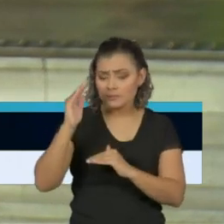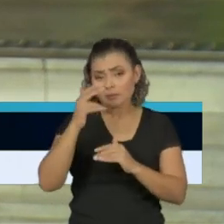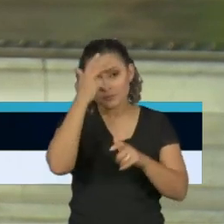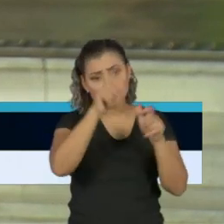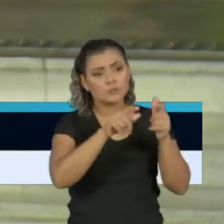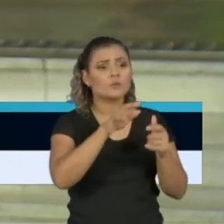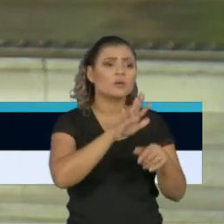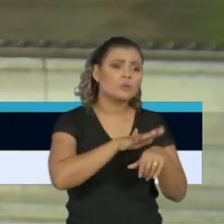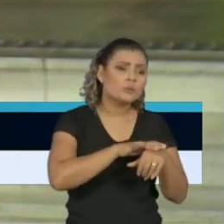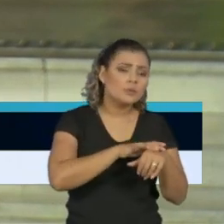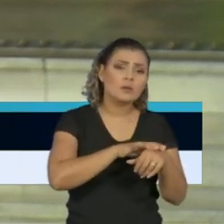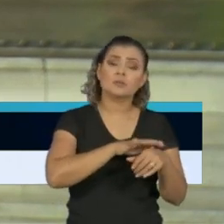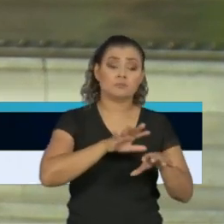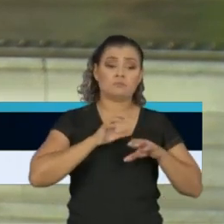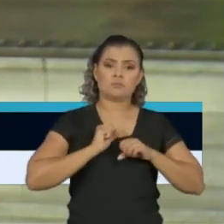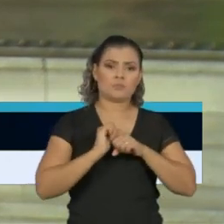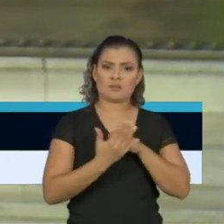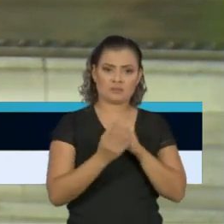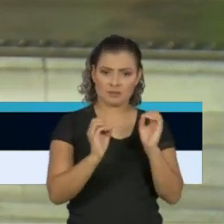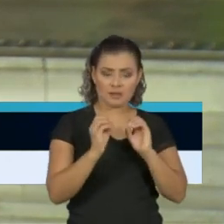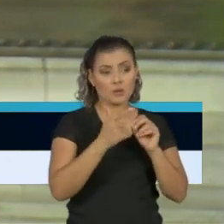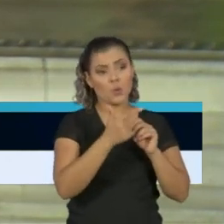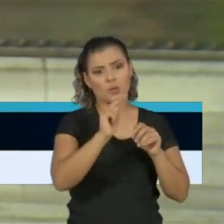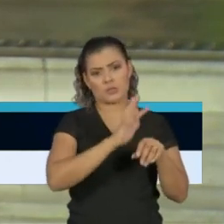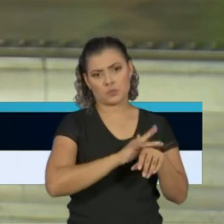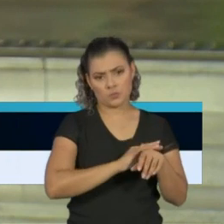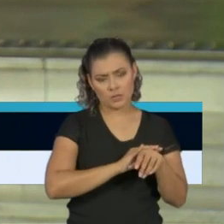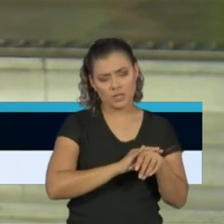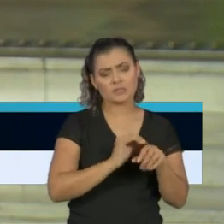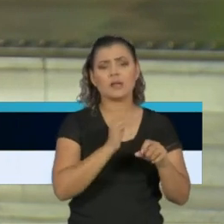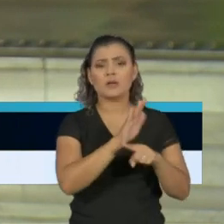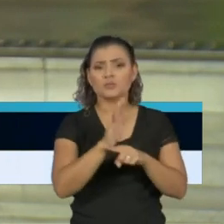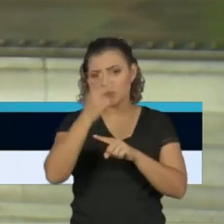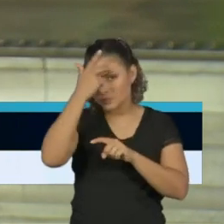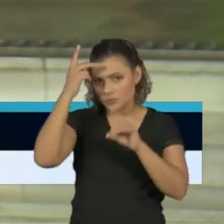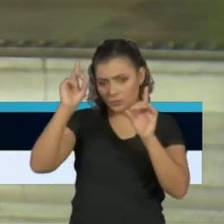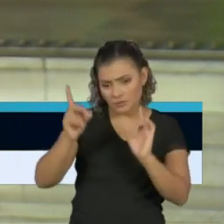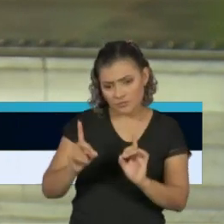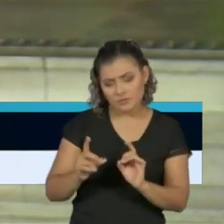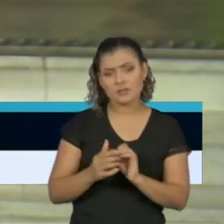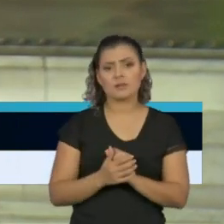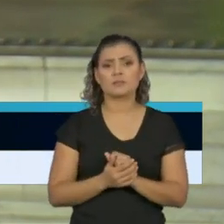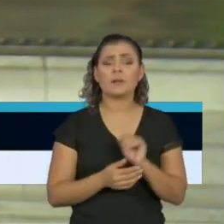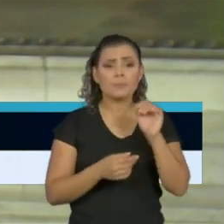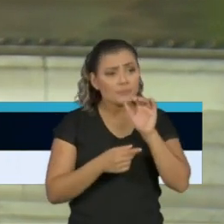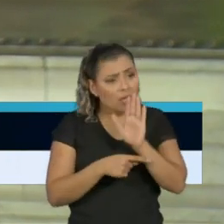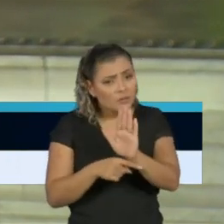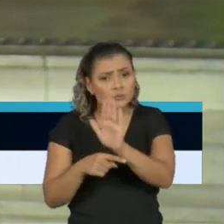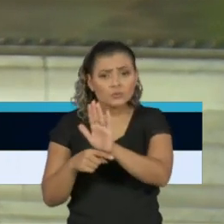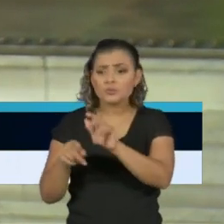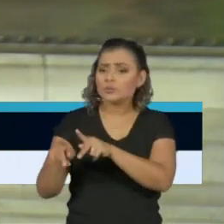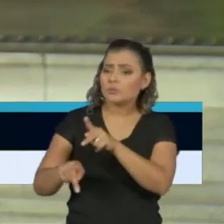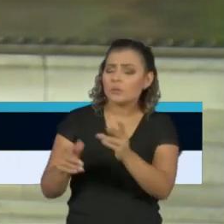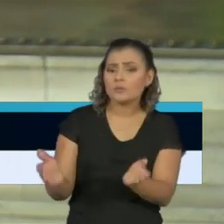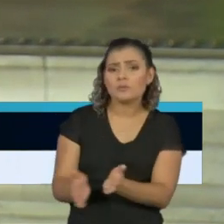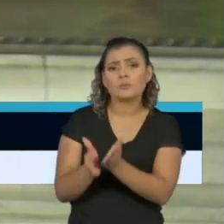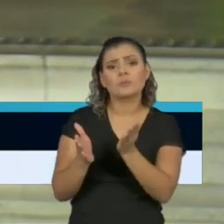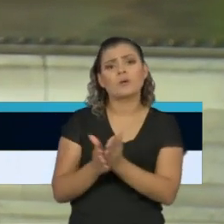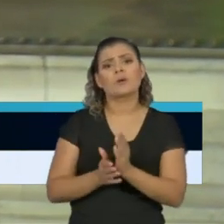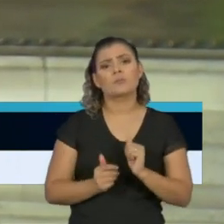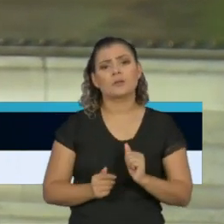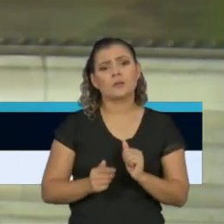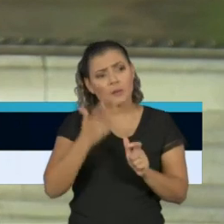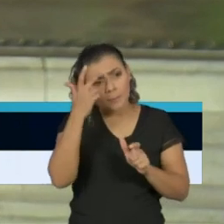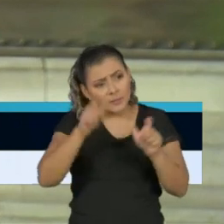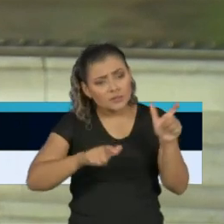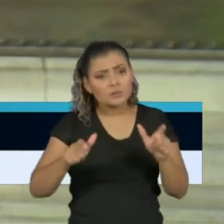doentes, ainda que não infectadas pelo coronavírus, as pessoas com deficiência, as pessoas mais pobres, aqueles